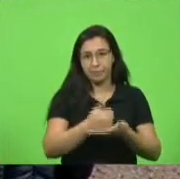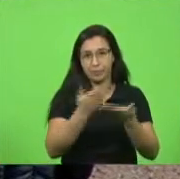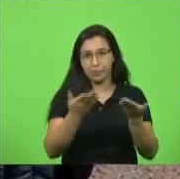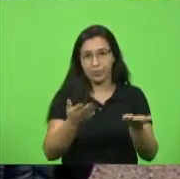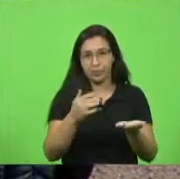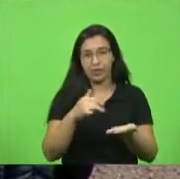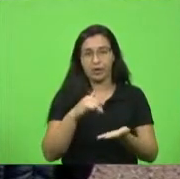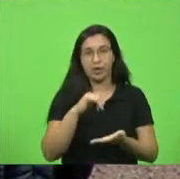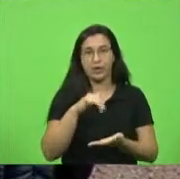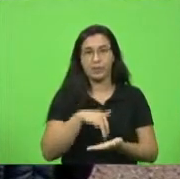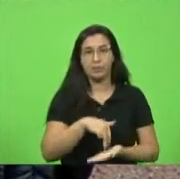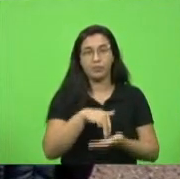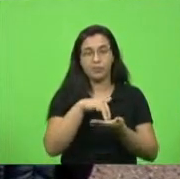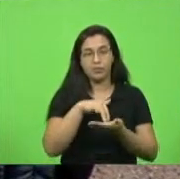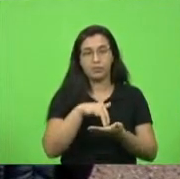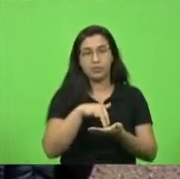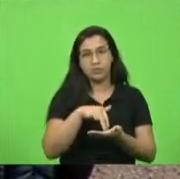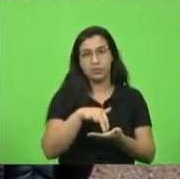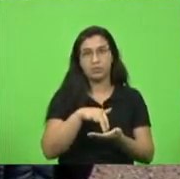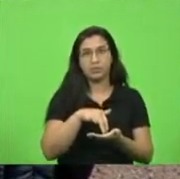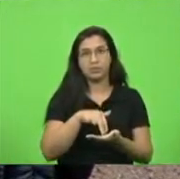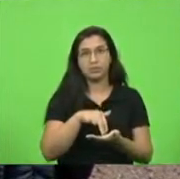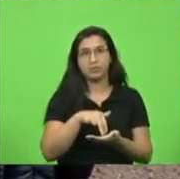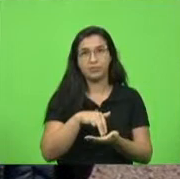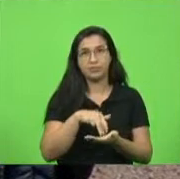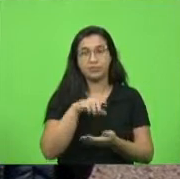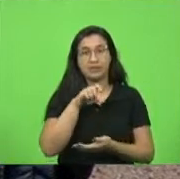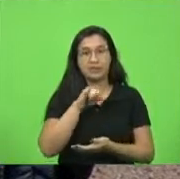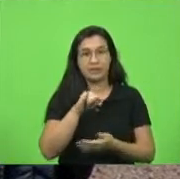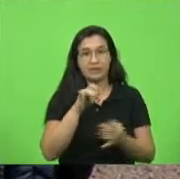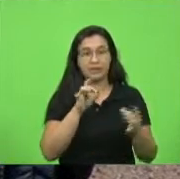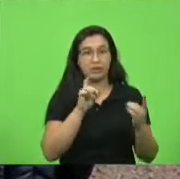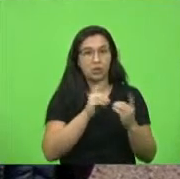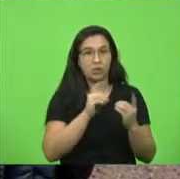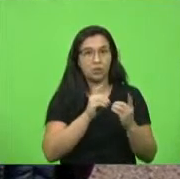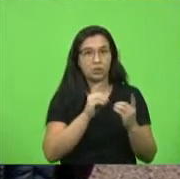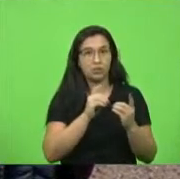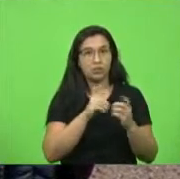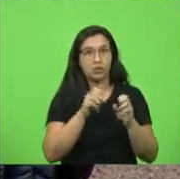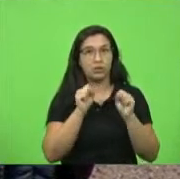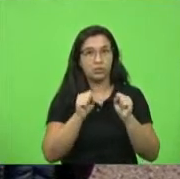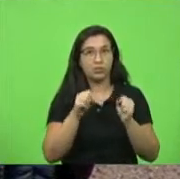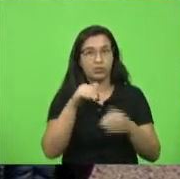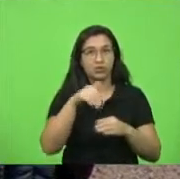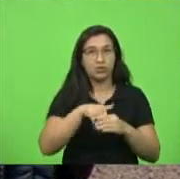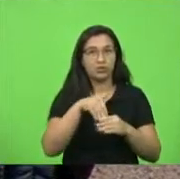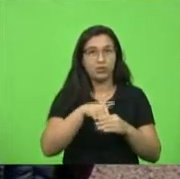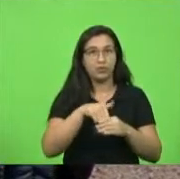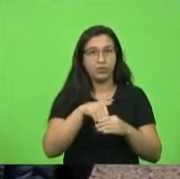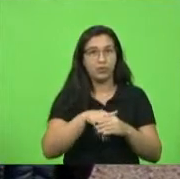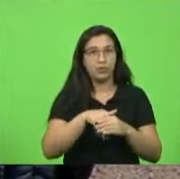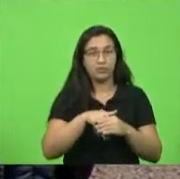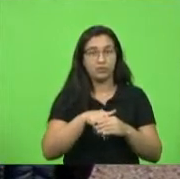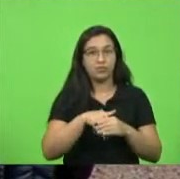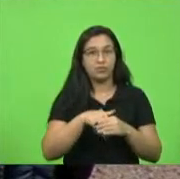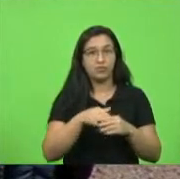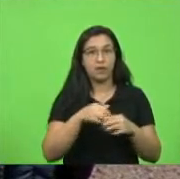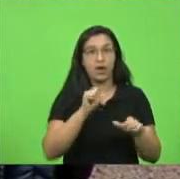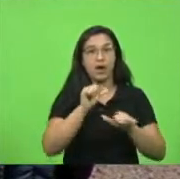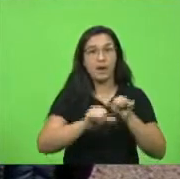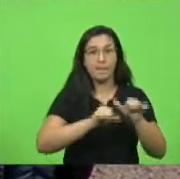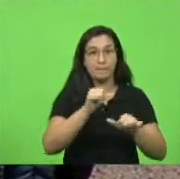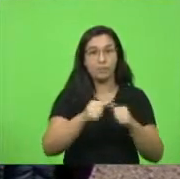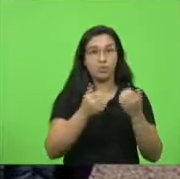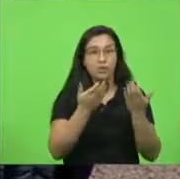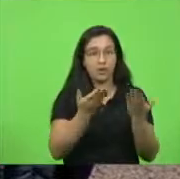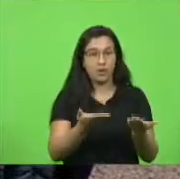Jessé Lopes, e se fosse consultado, se pudesse votar, também votaria para que fosse revogada esta